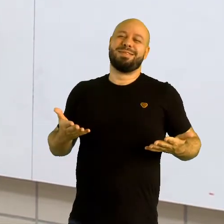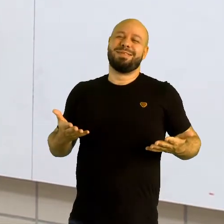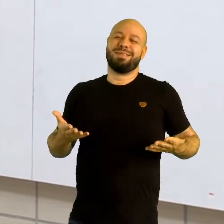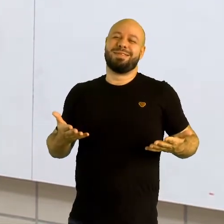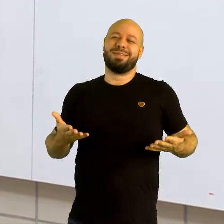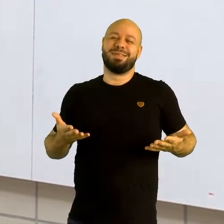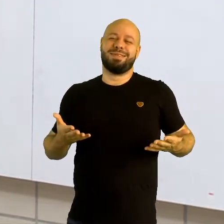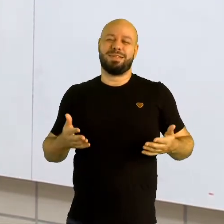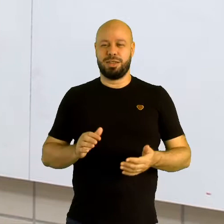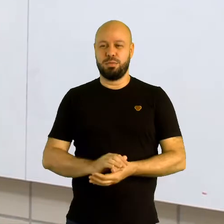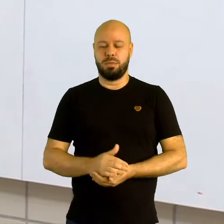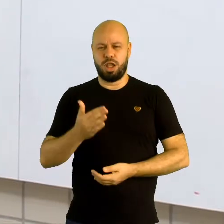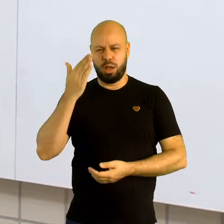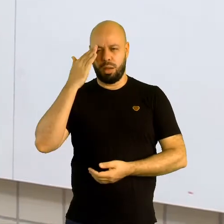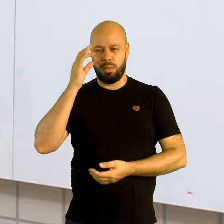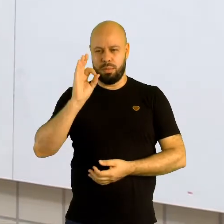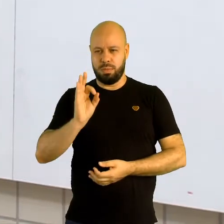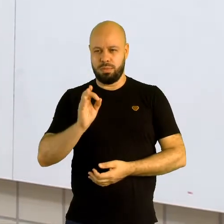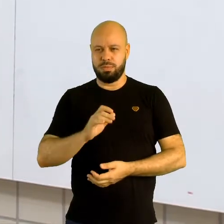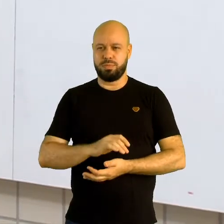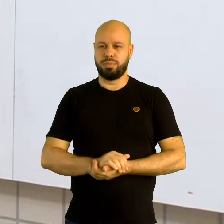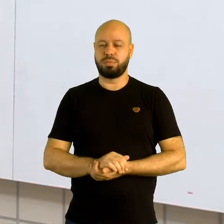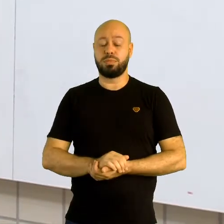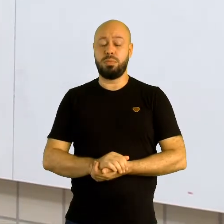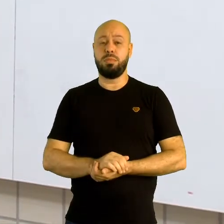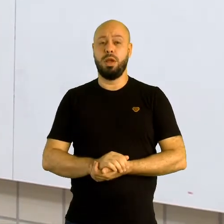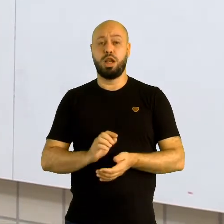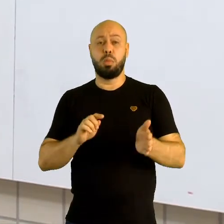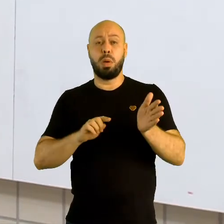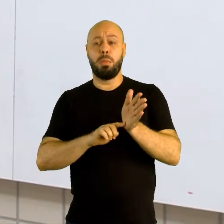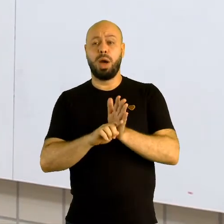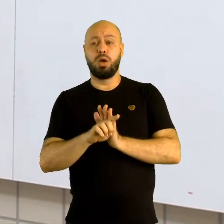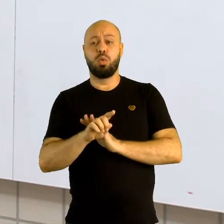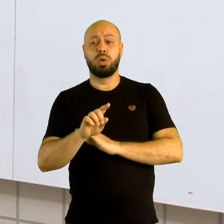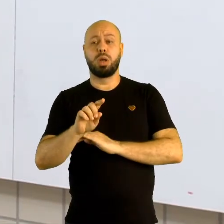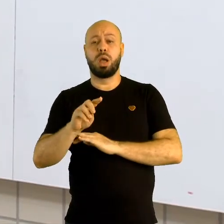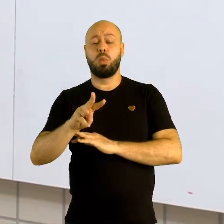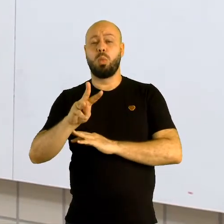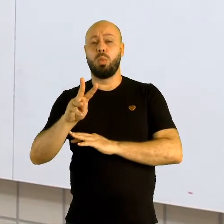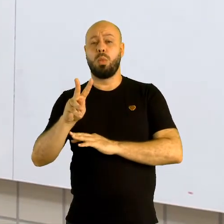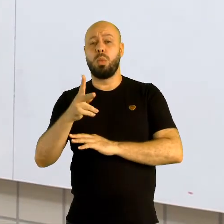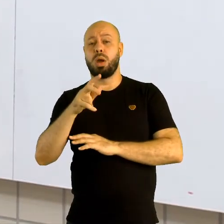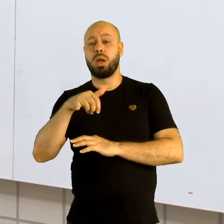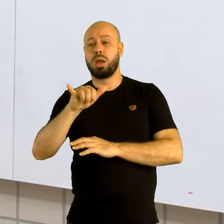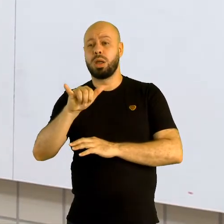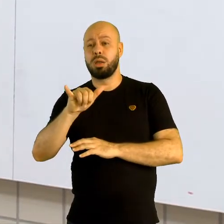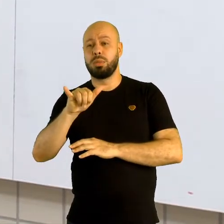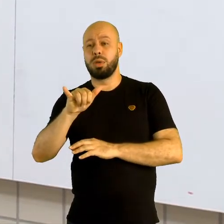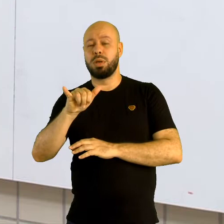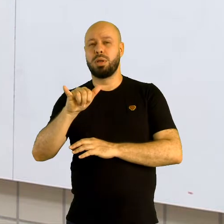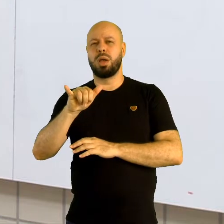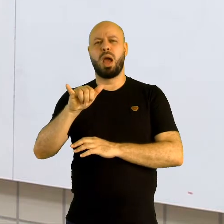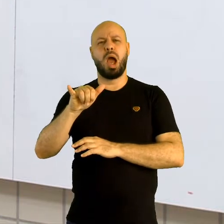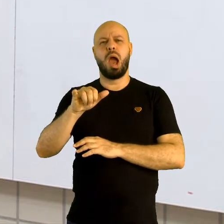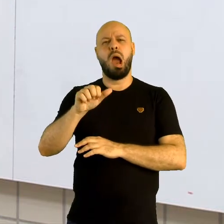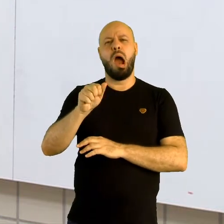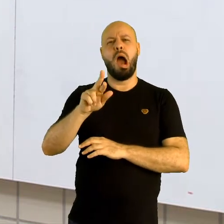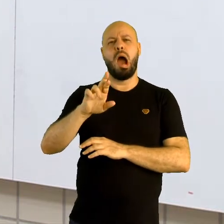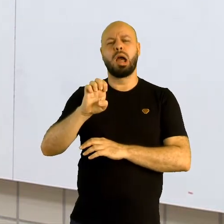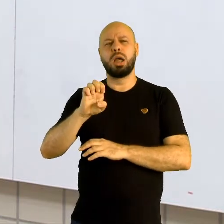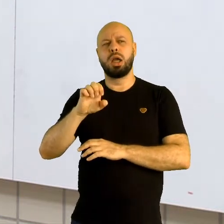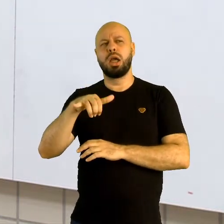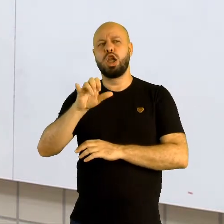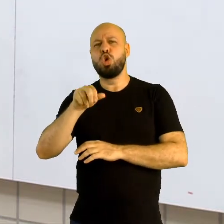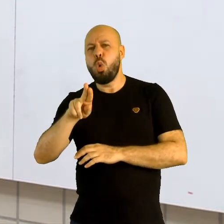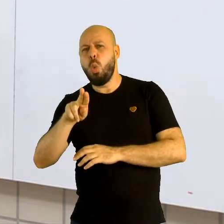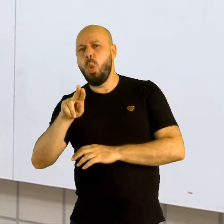assim, para isso temos uma pergunta. Why are you happy? Né? Então, eu tenho uma